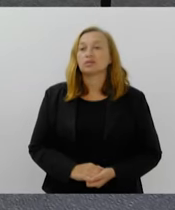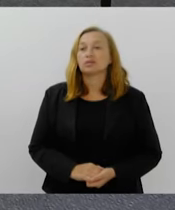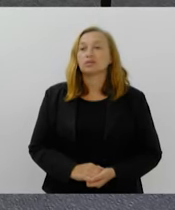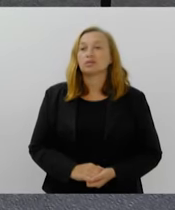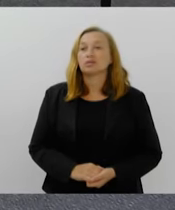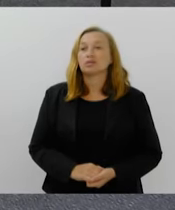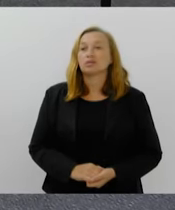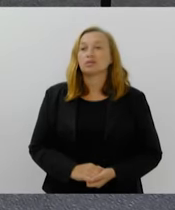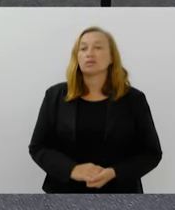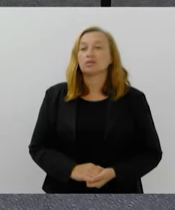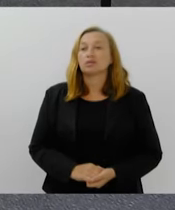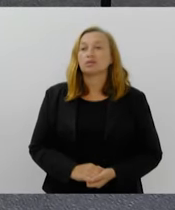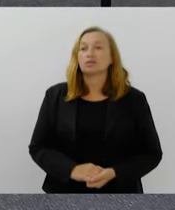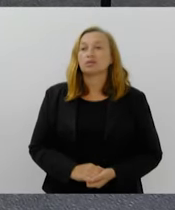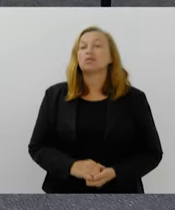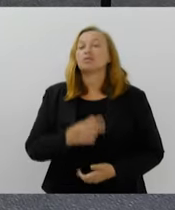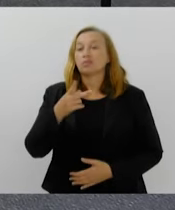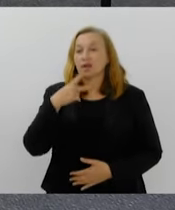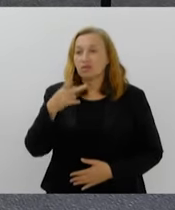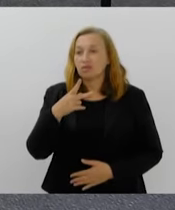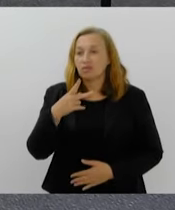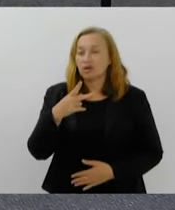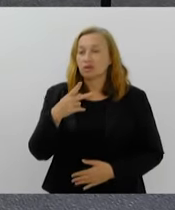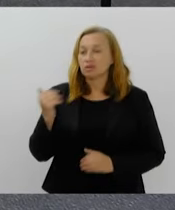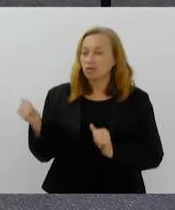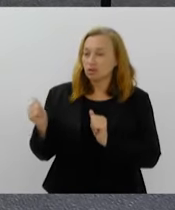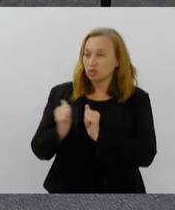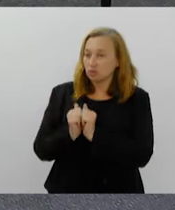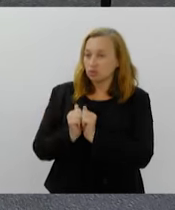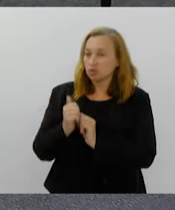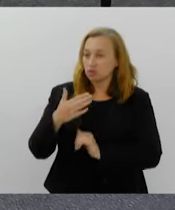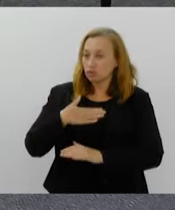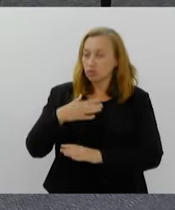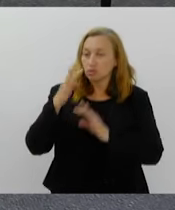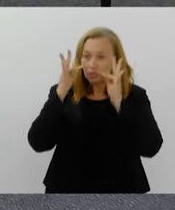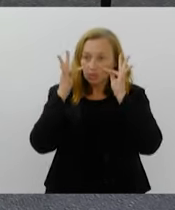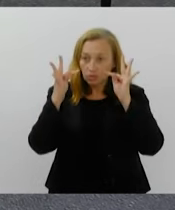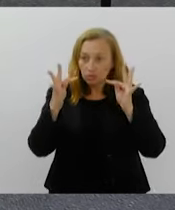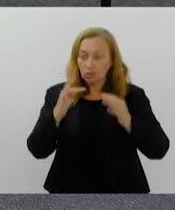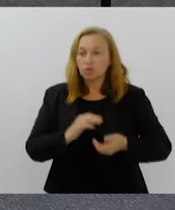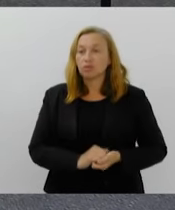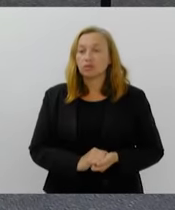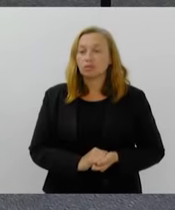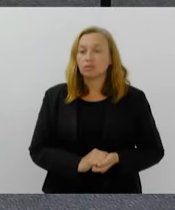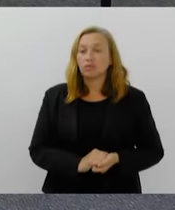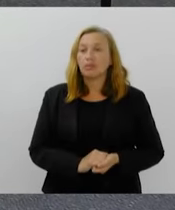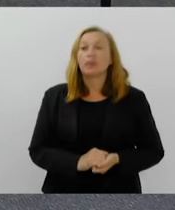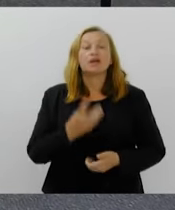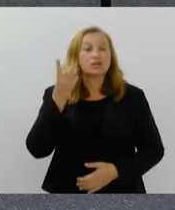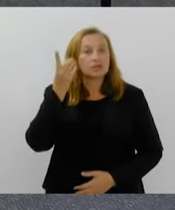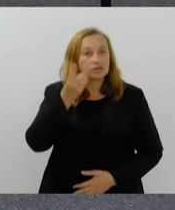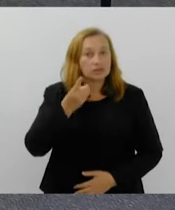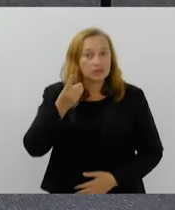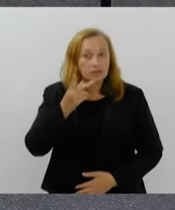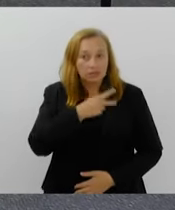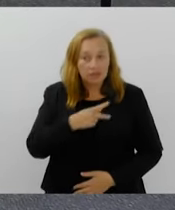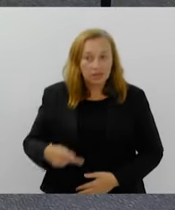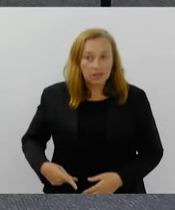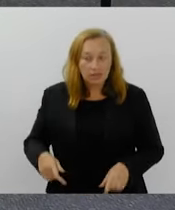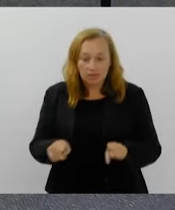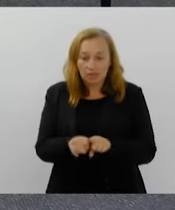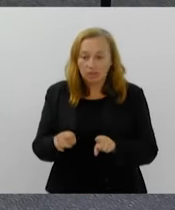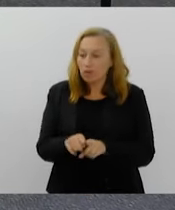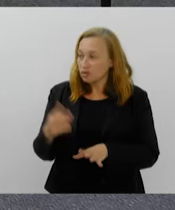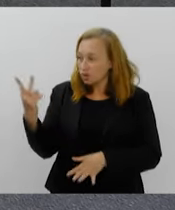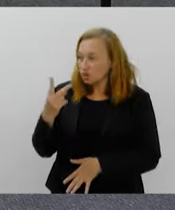pelo pelo posicionamento de se colocar ao meu lado como testemunha Espero que a nova Presidente também haja Vista a vocês